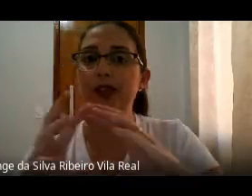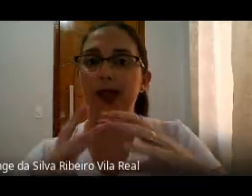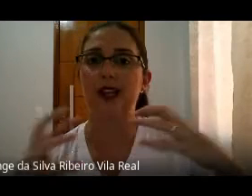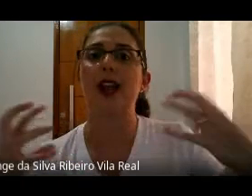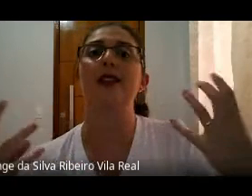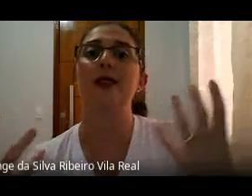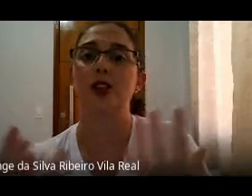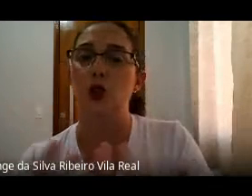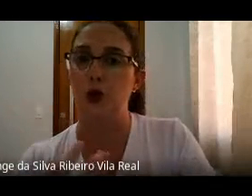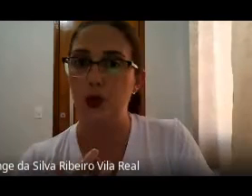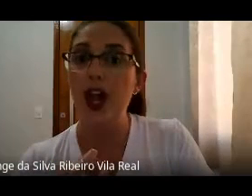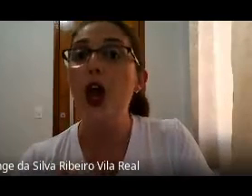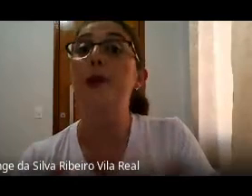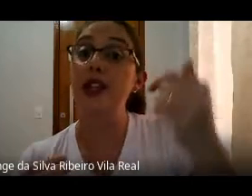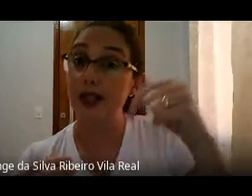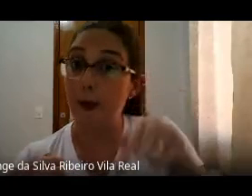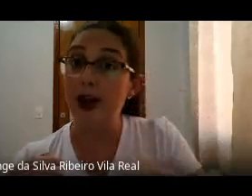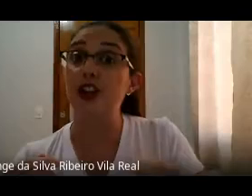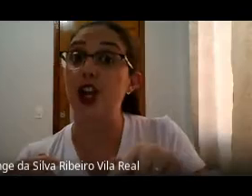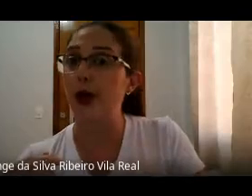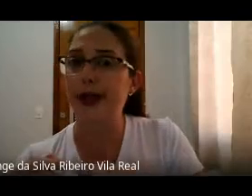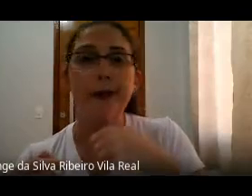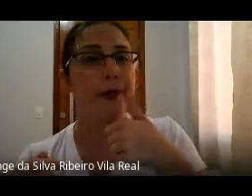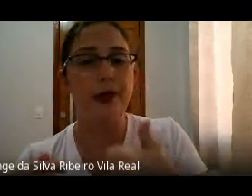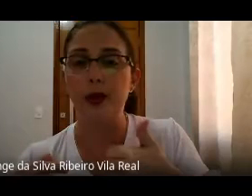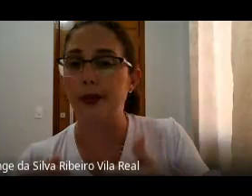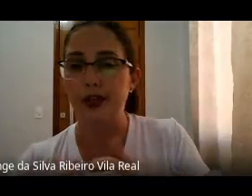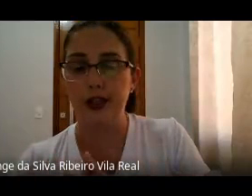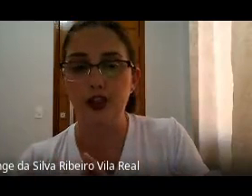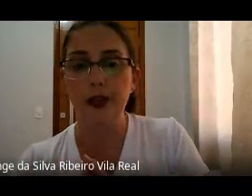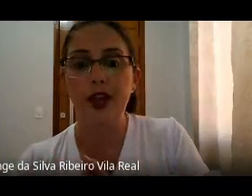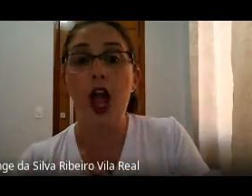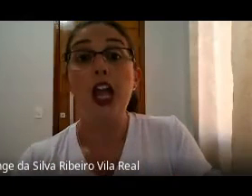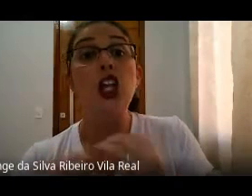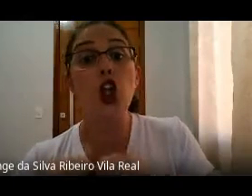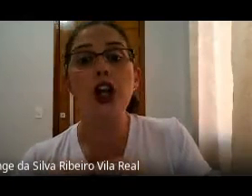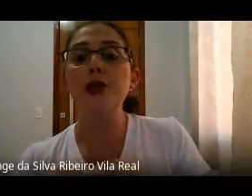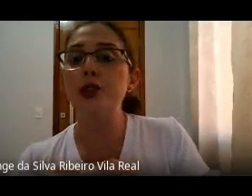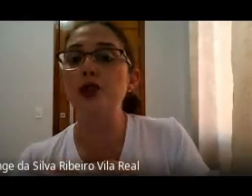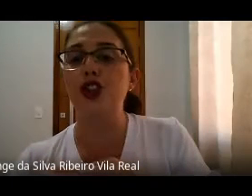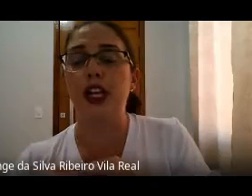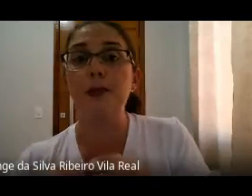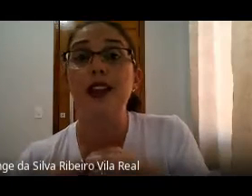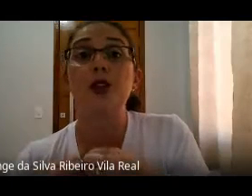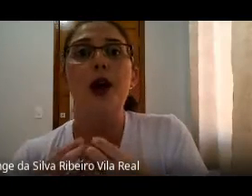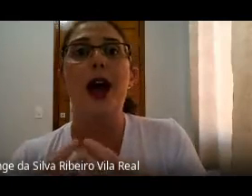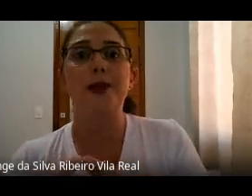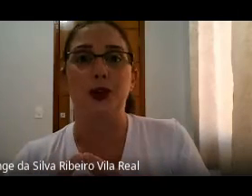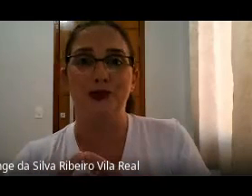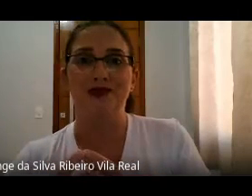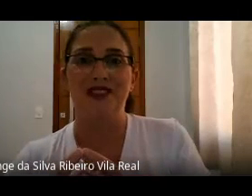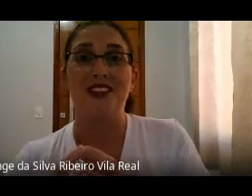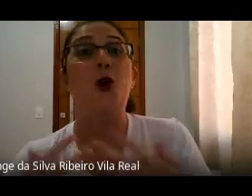principalmente, para que você entenda essa estrutura. Por isso, essa parte teórica é muito importante. E torne o estudo de Libras